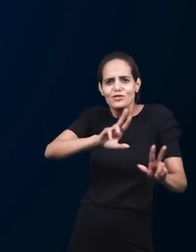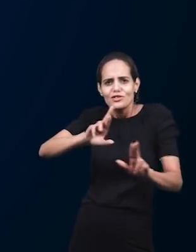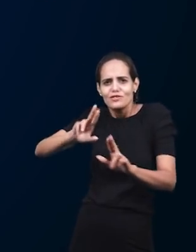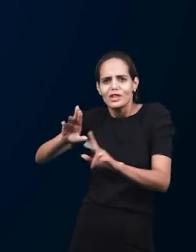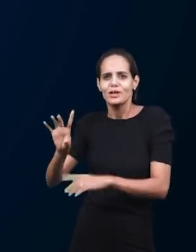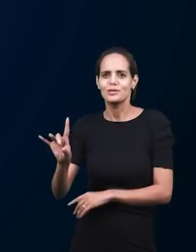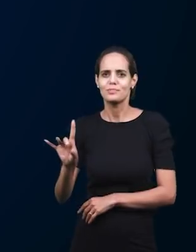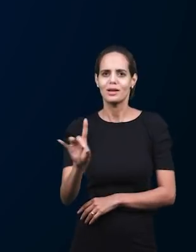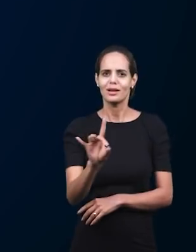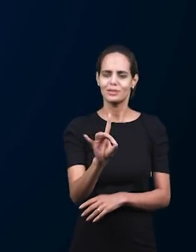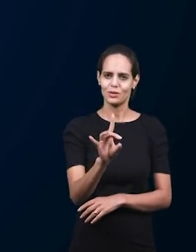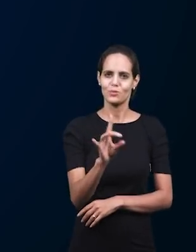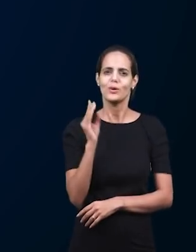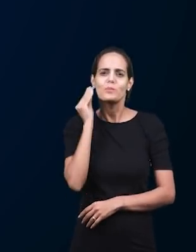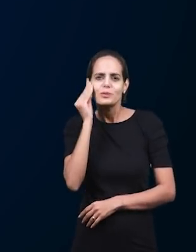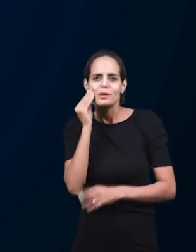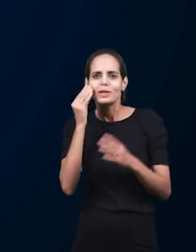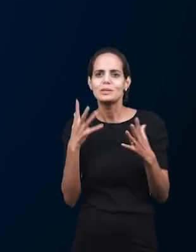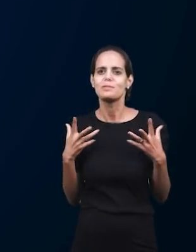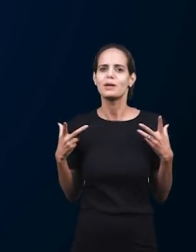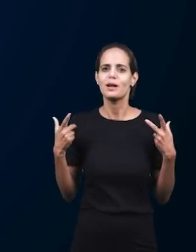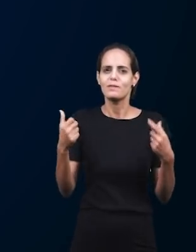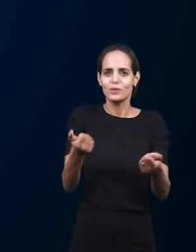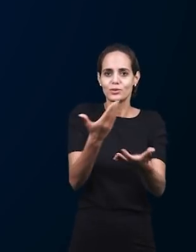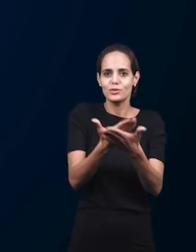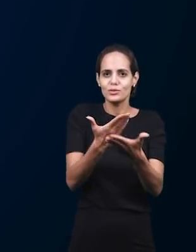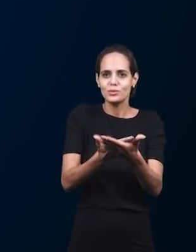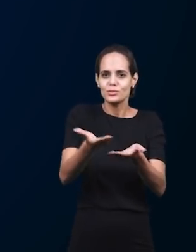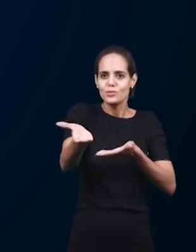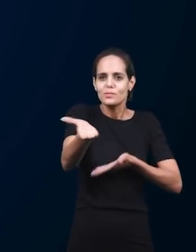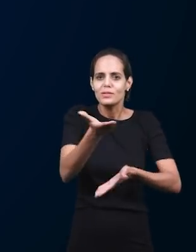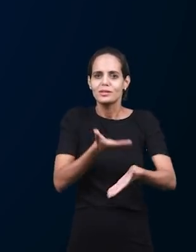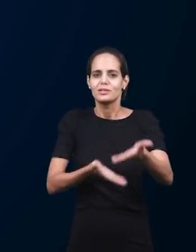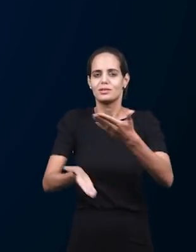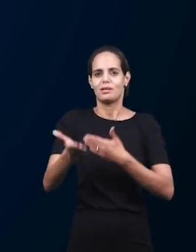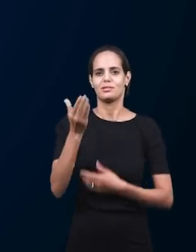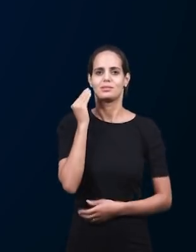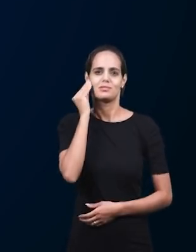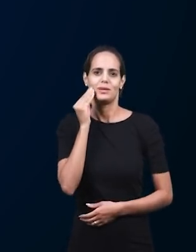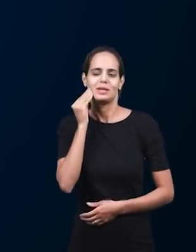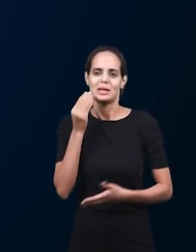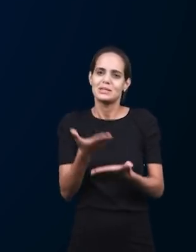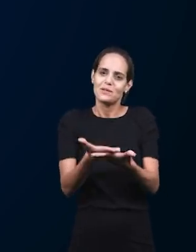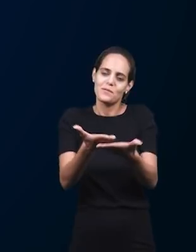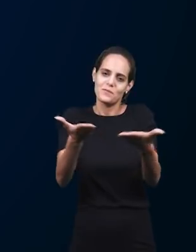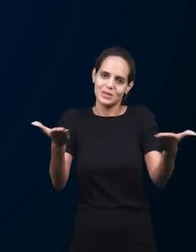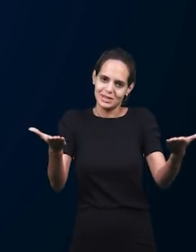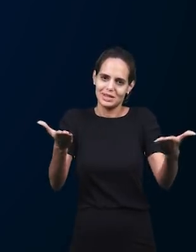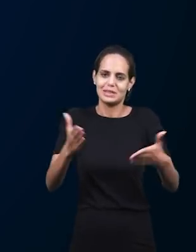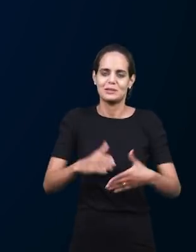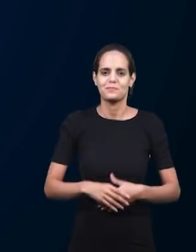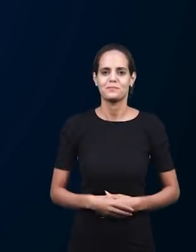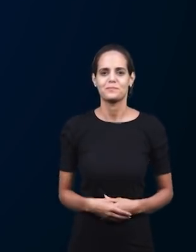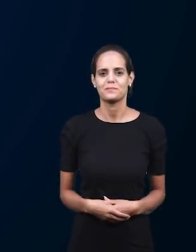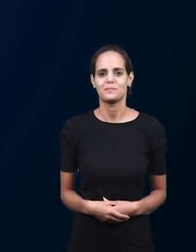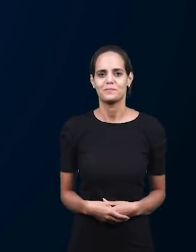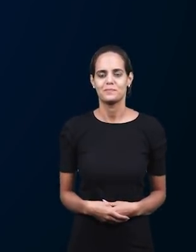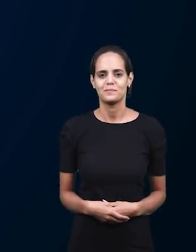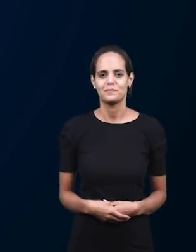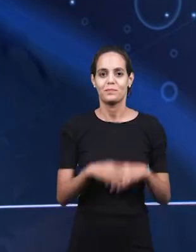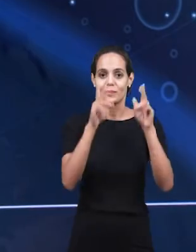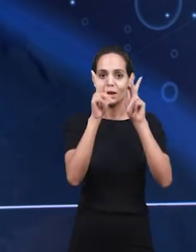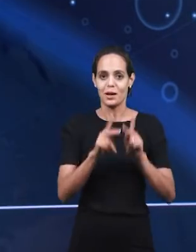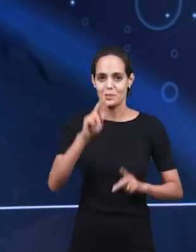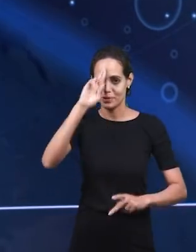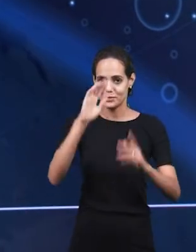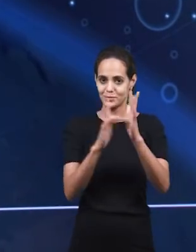been a wonderful experience to be able to study and to share this experience with the brethren. Peace of the